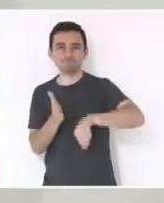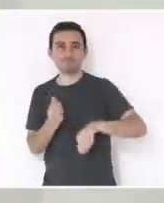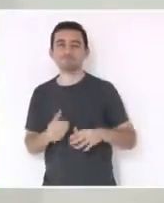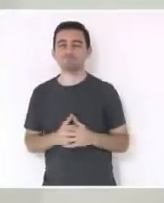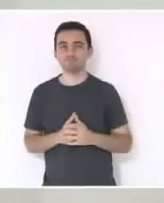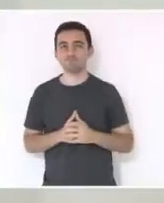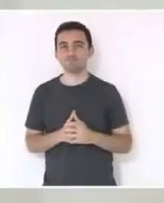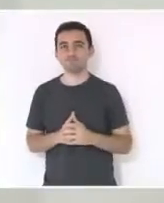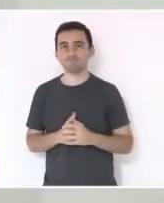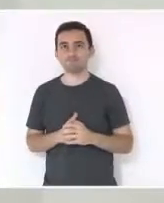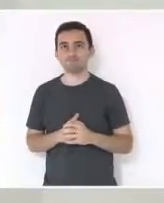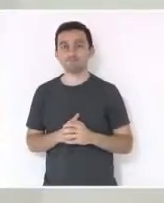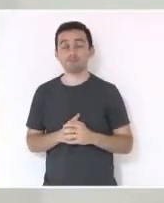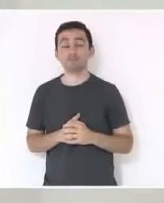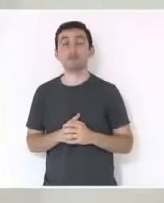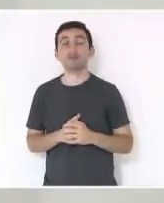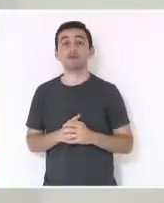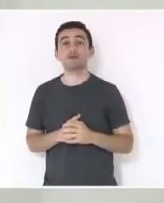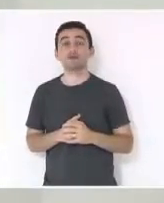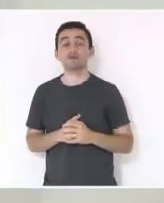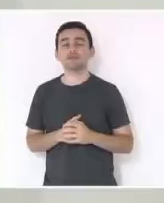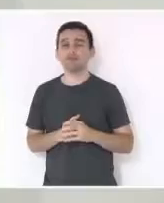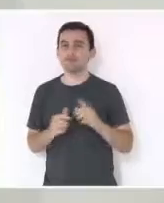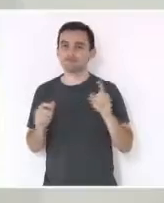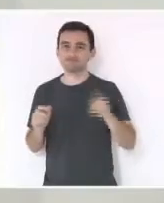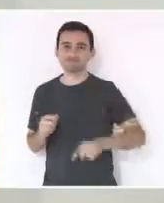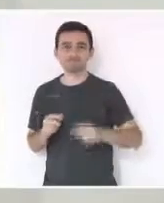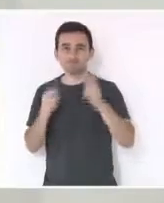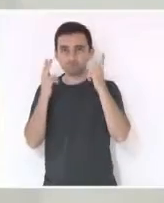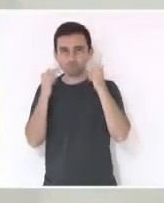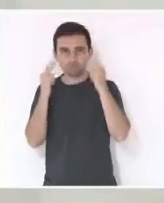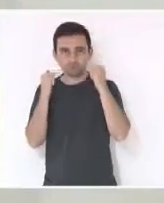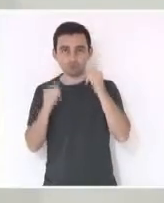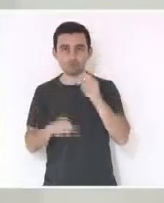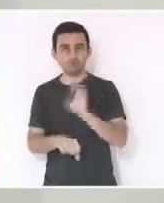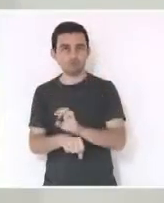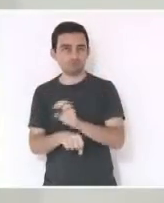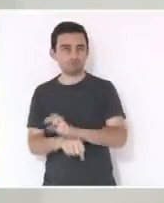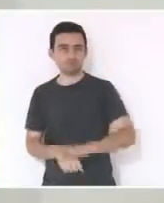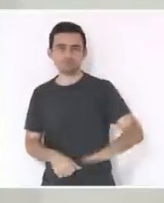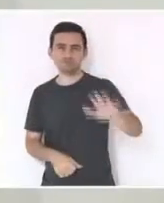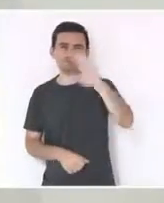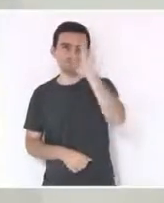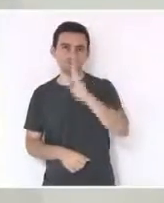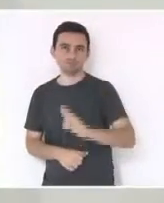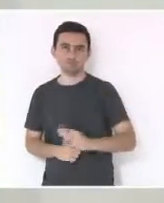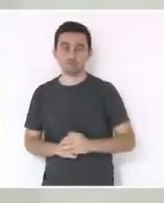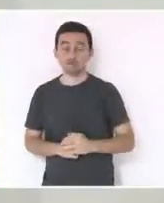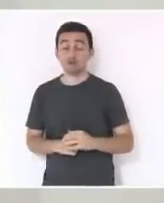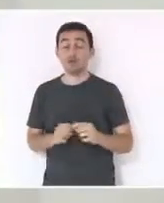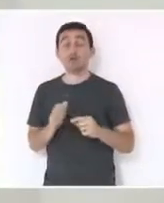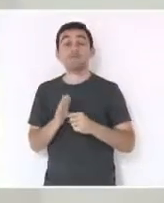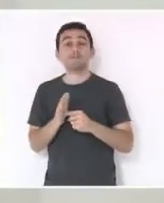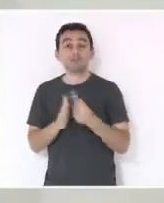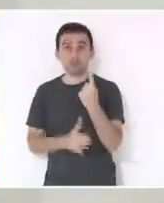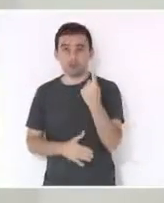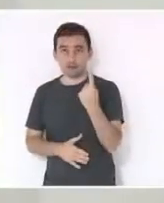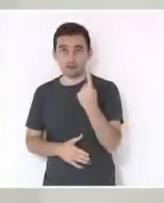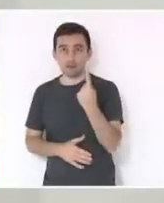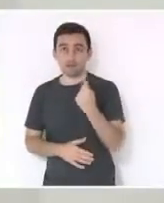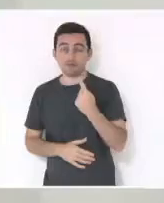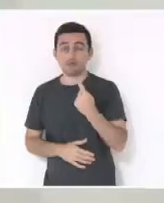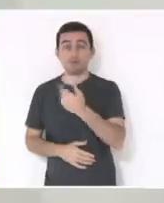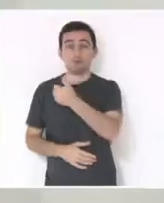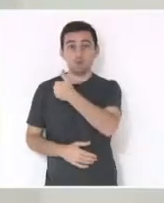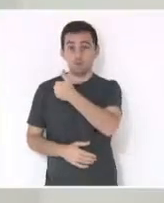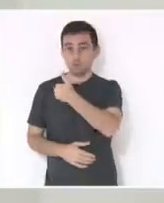em todos os estados do brasil muito bem o primeiro deputado com bin governo se utiliza